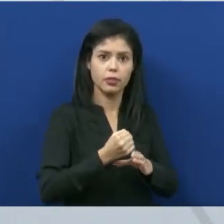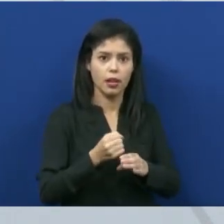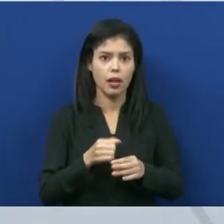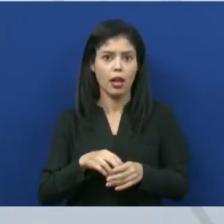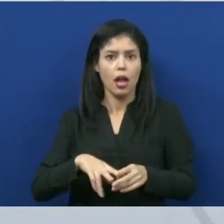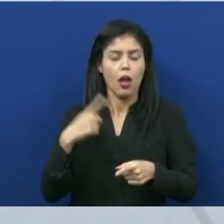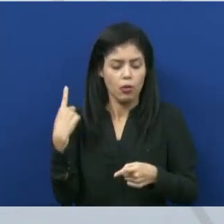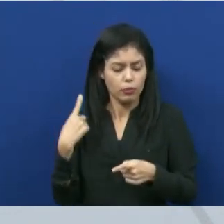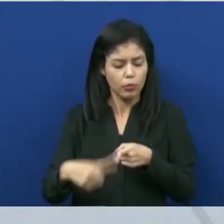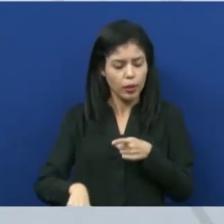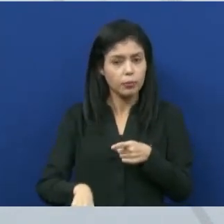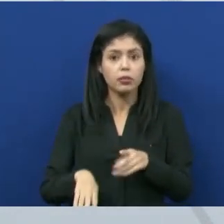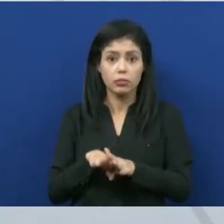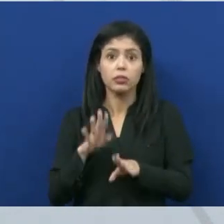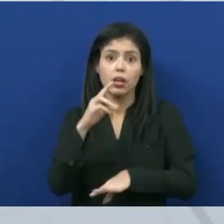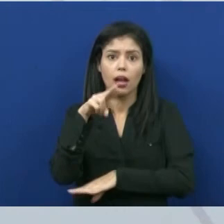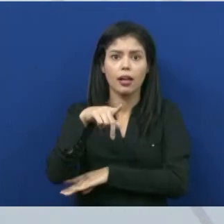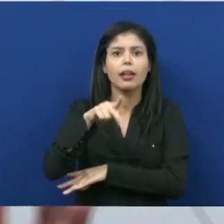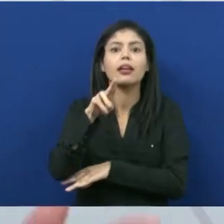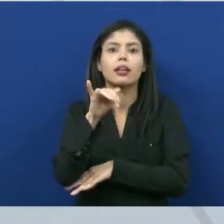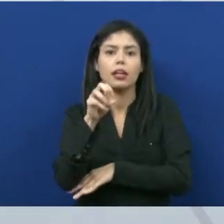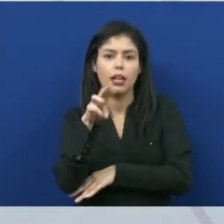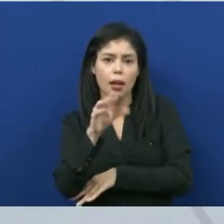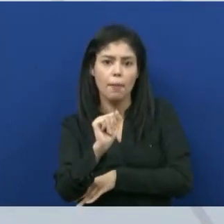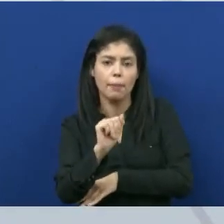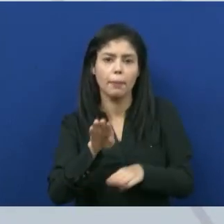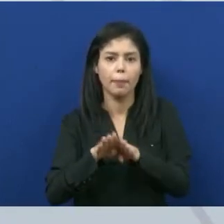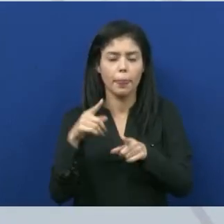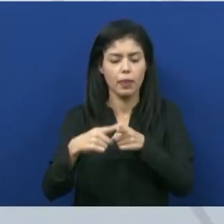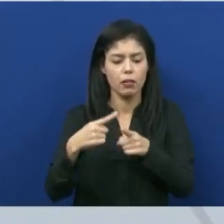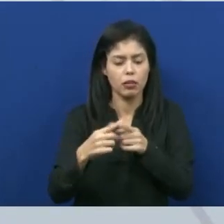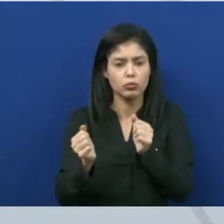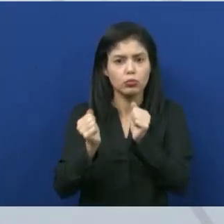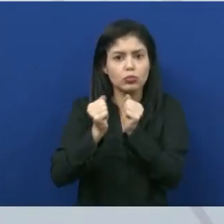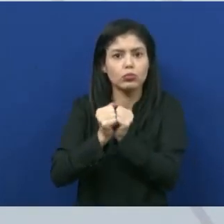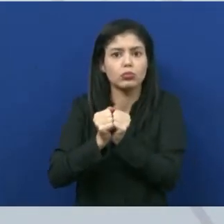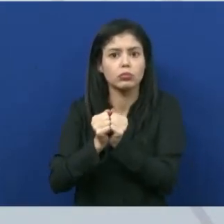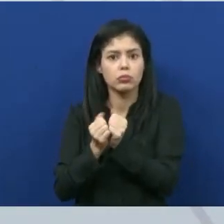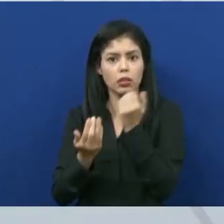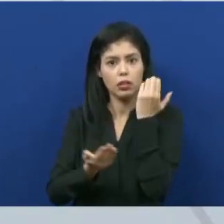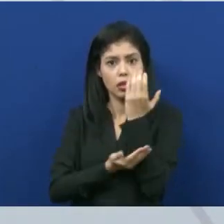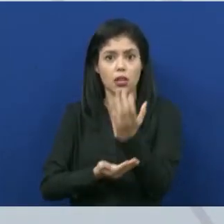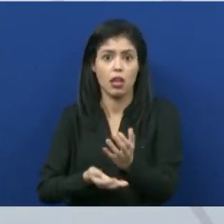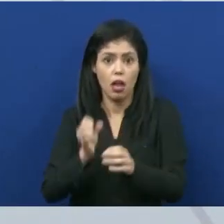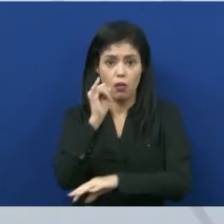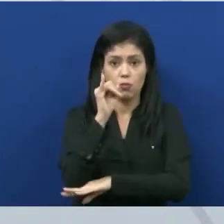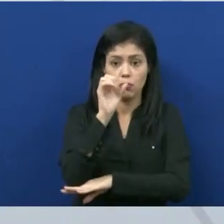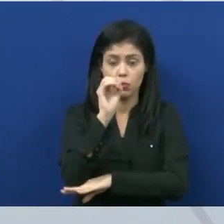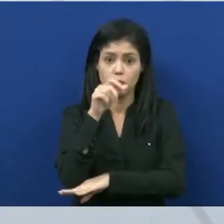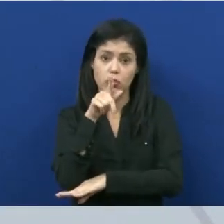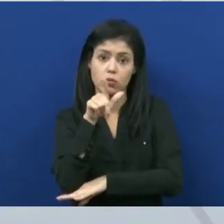se queimar, justamente porque o material que compõe essa colher é um isolante térmico.